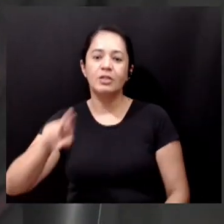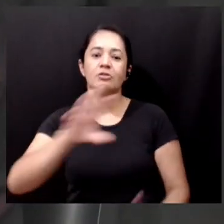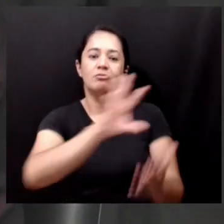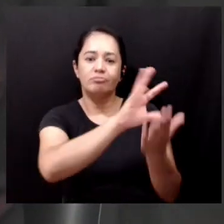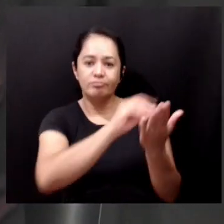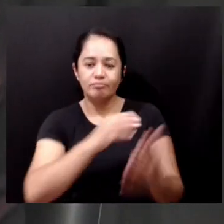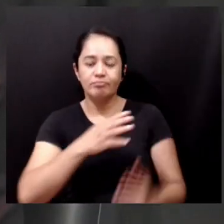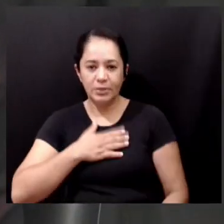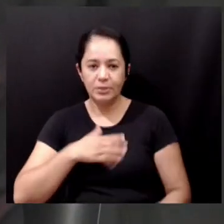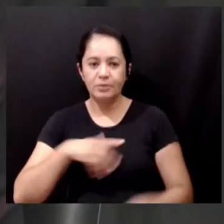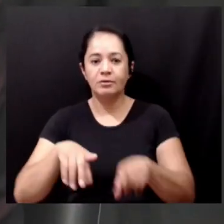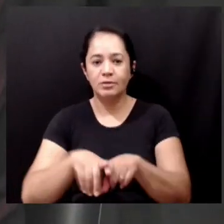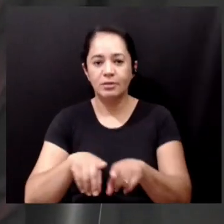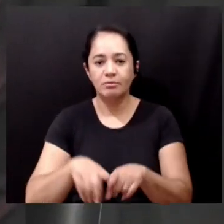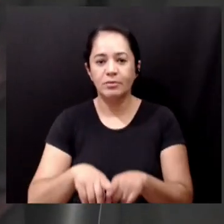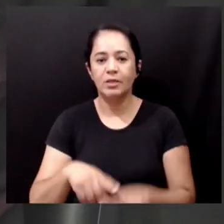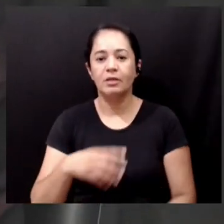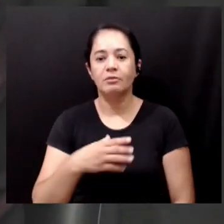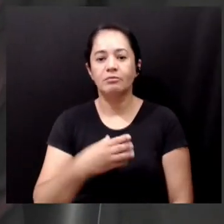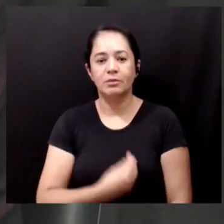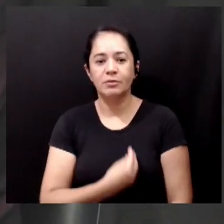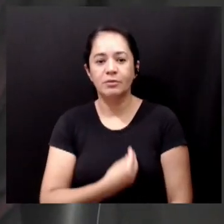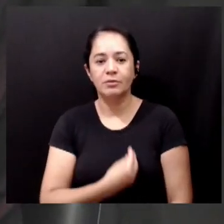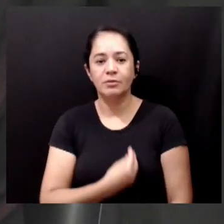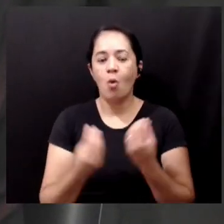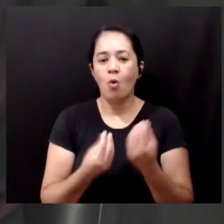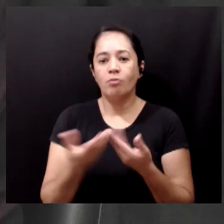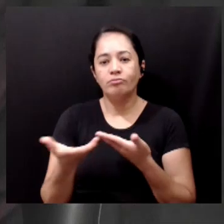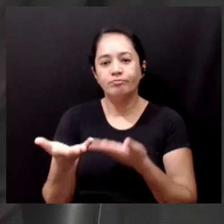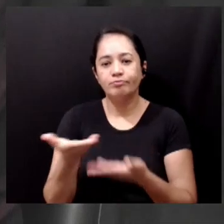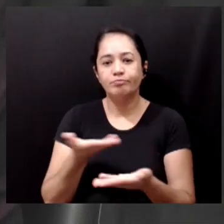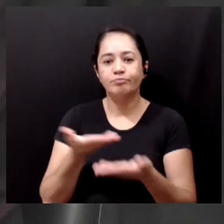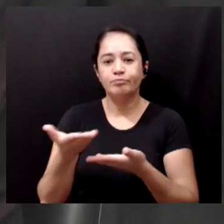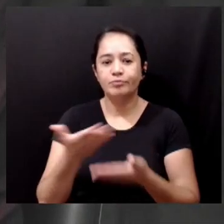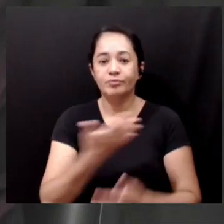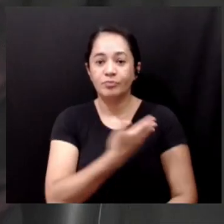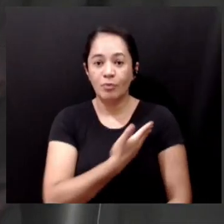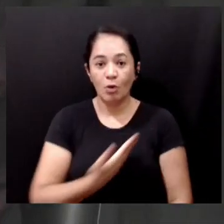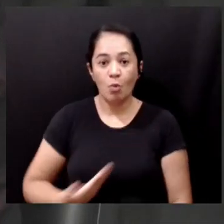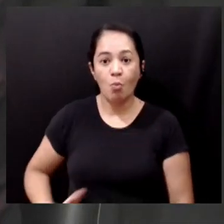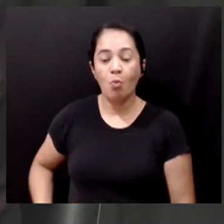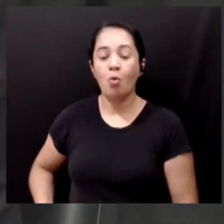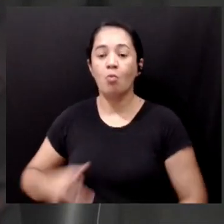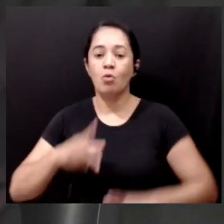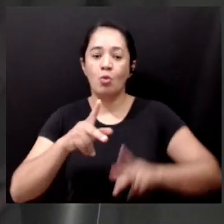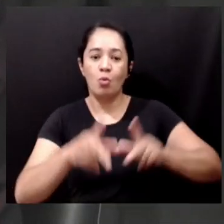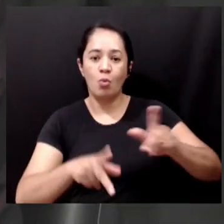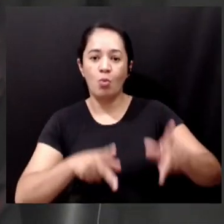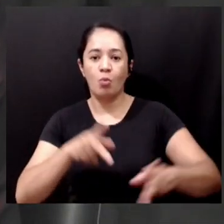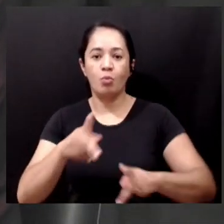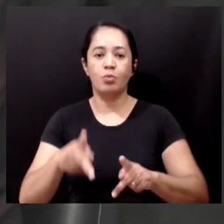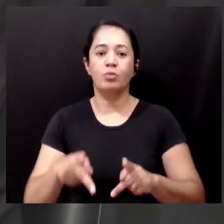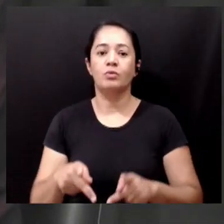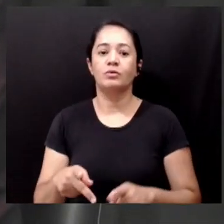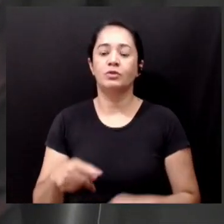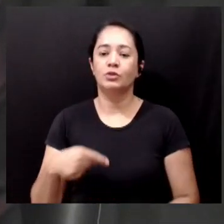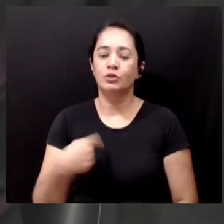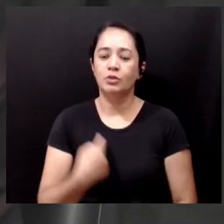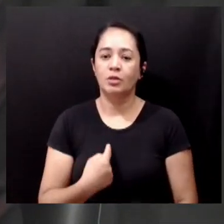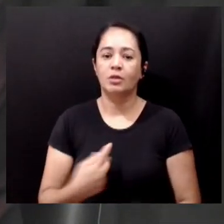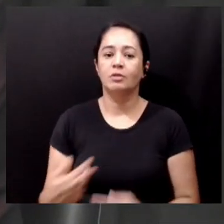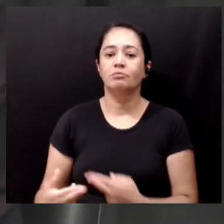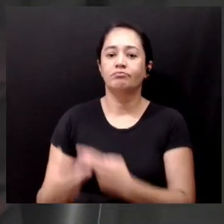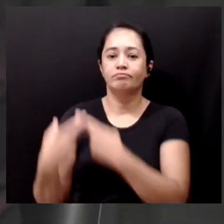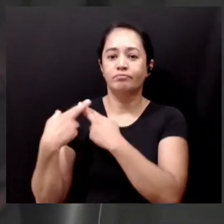minha vida, né? De como lidar com o bem público, como lidar com as pessoas. Sim. A gente sempre carrega ele como um exemplo,